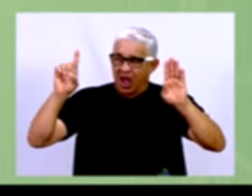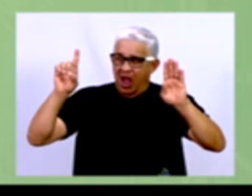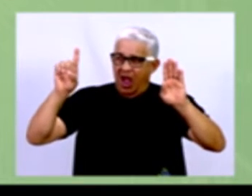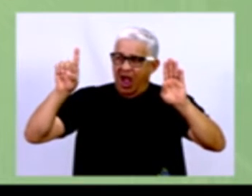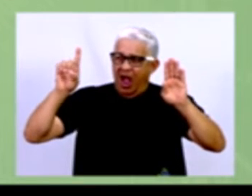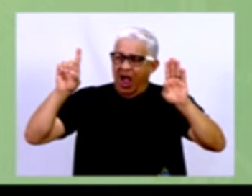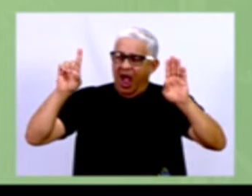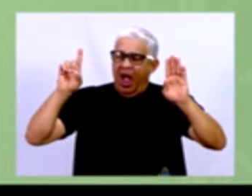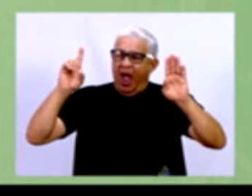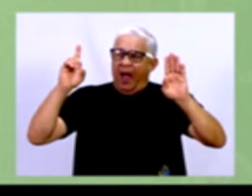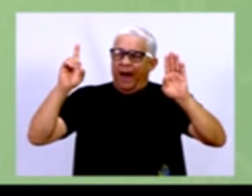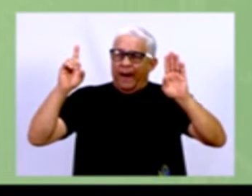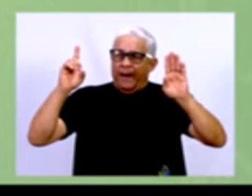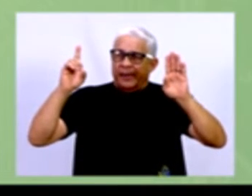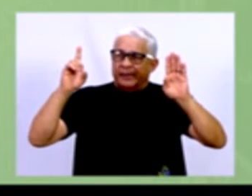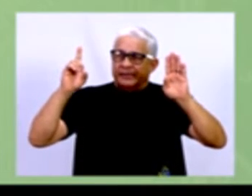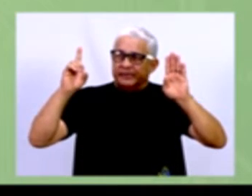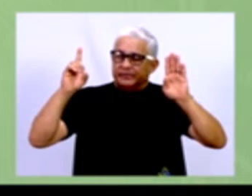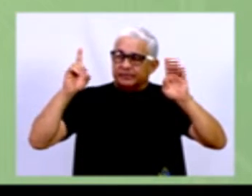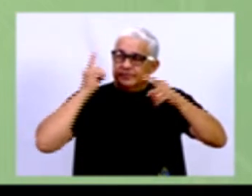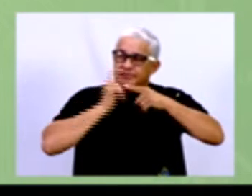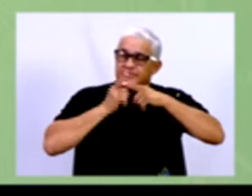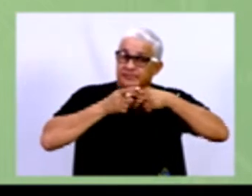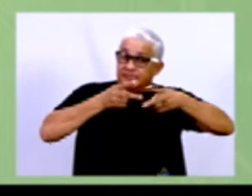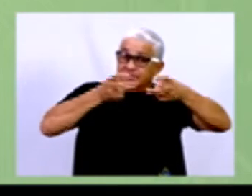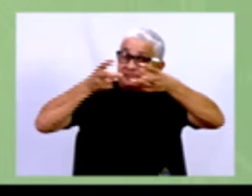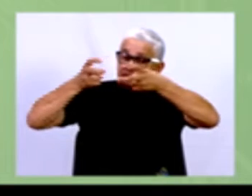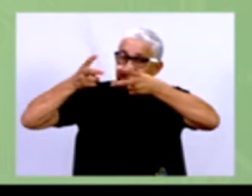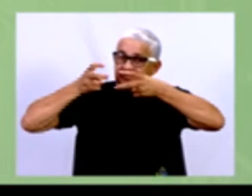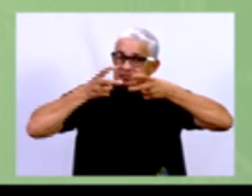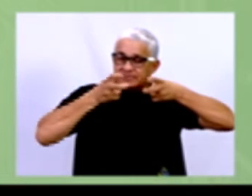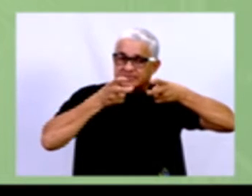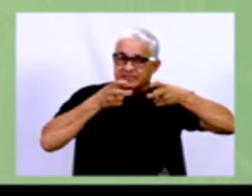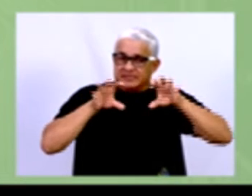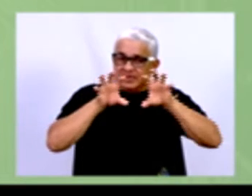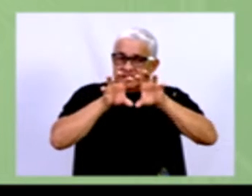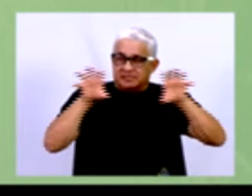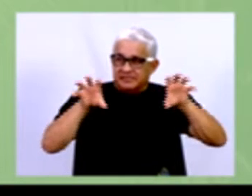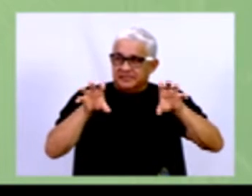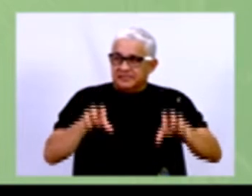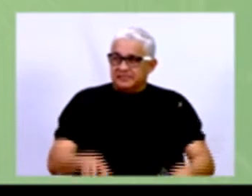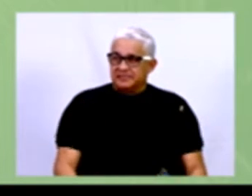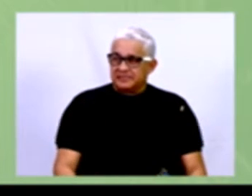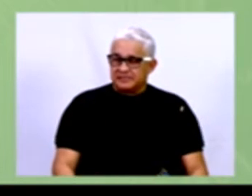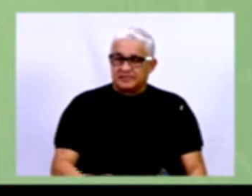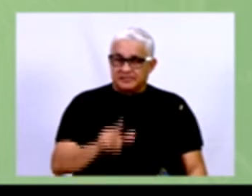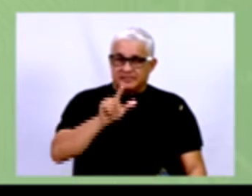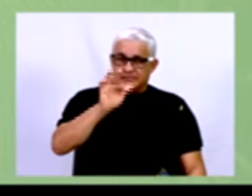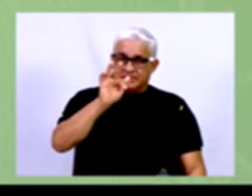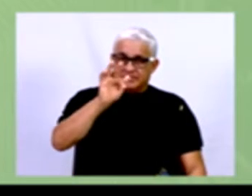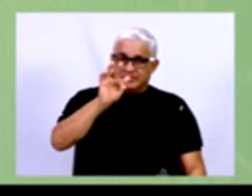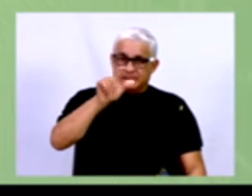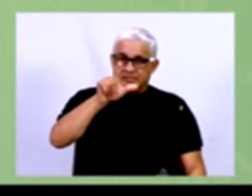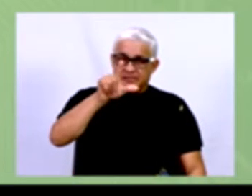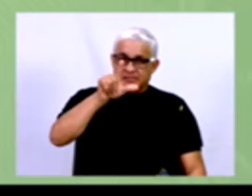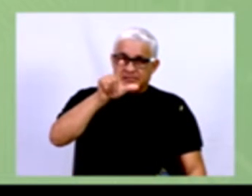Por que nós estamos identificando dessa forma? O fluxo AC